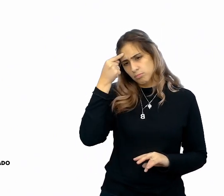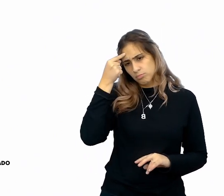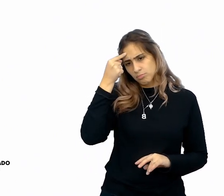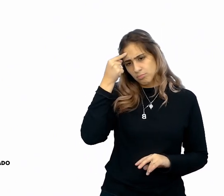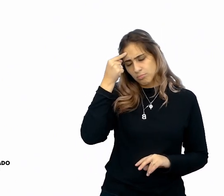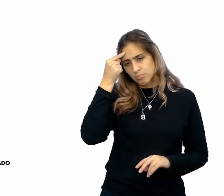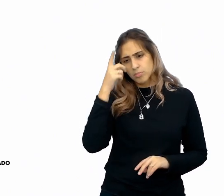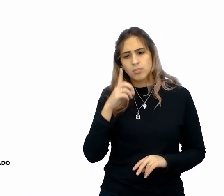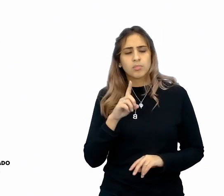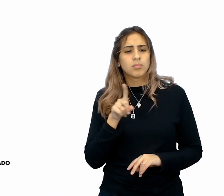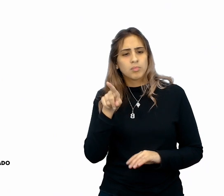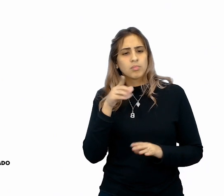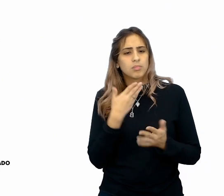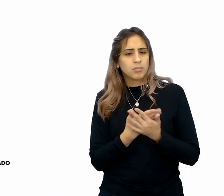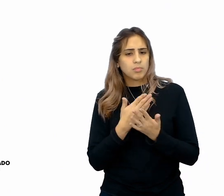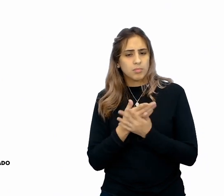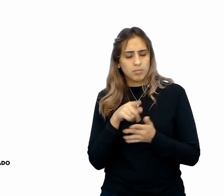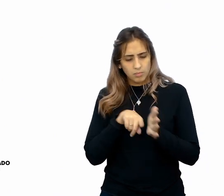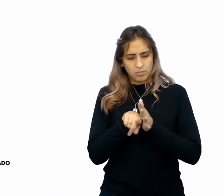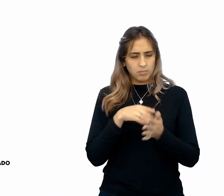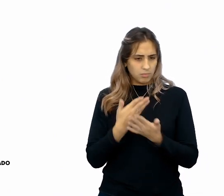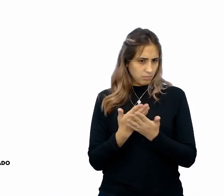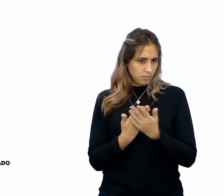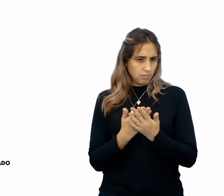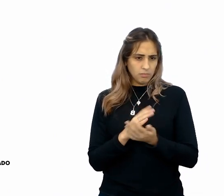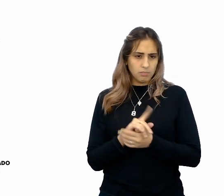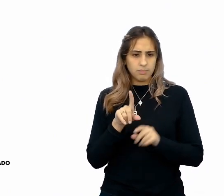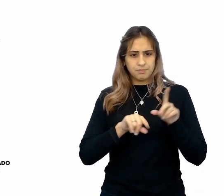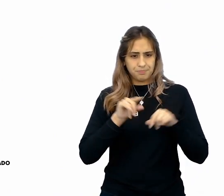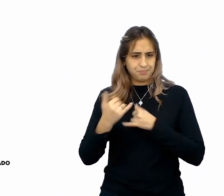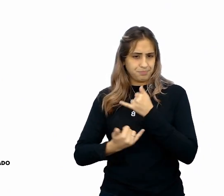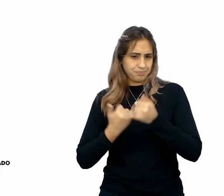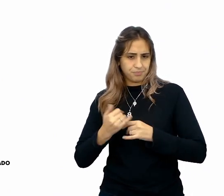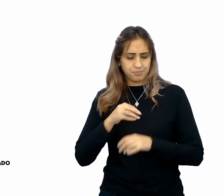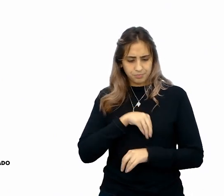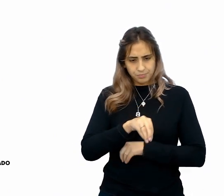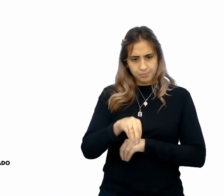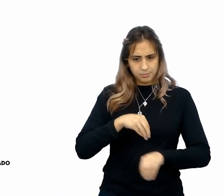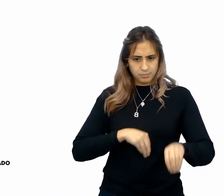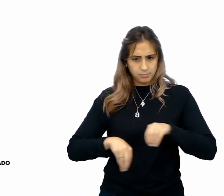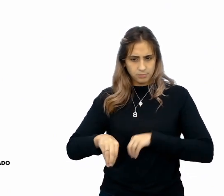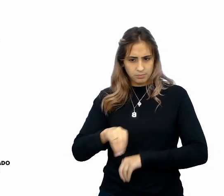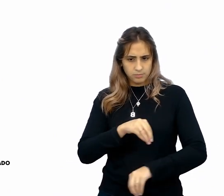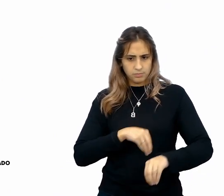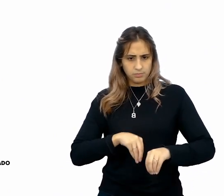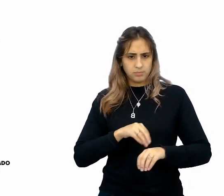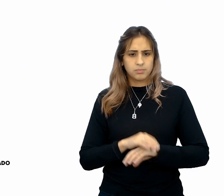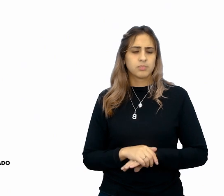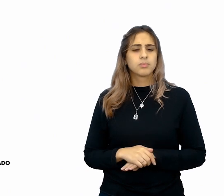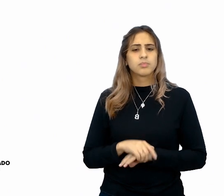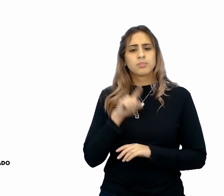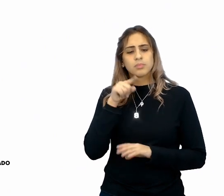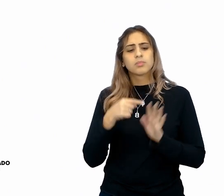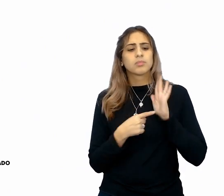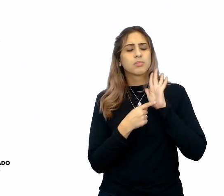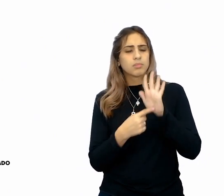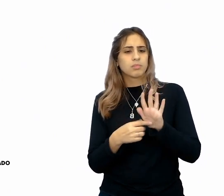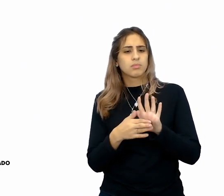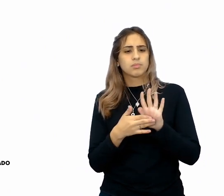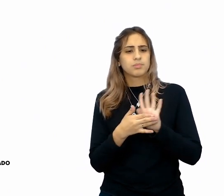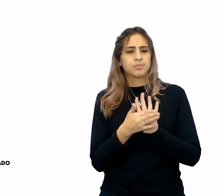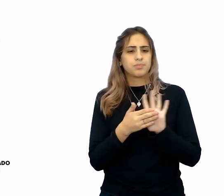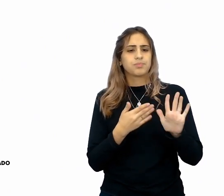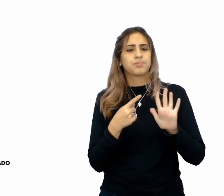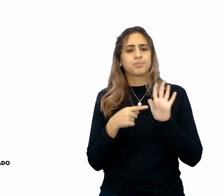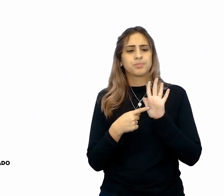nos desdobramentos dessa pauta. Bom, vão selecionar jogos de tabuleiro, são essas indicações, tá?